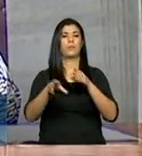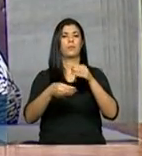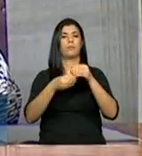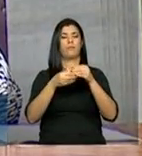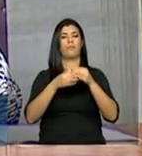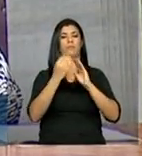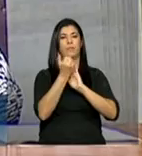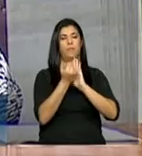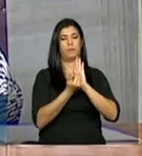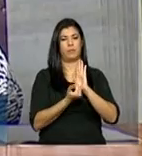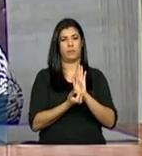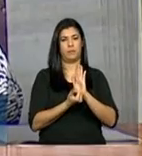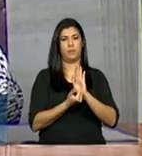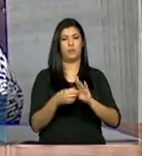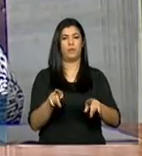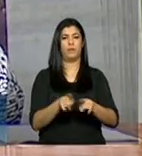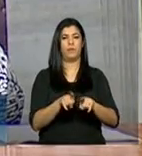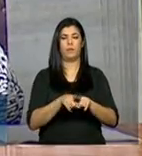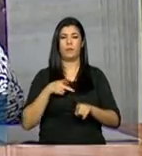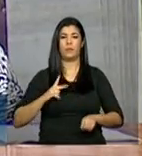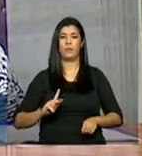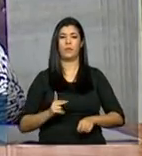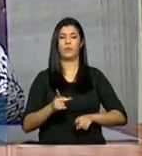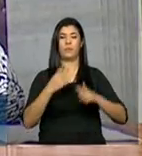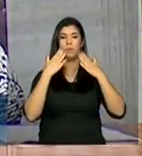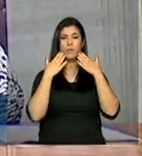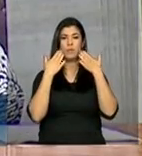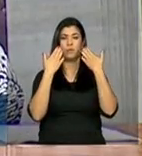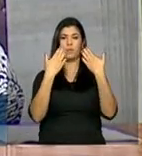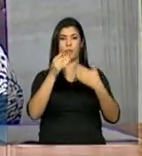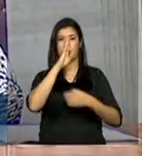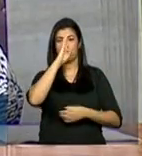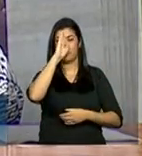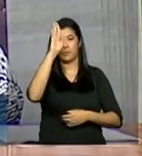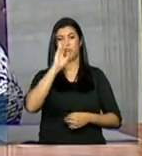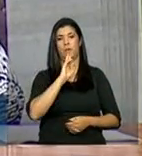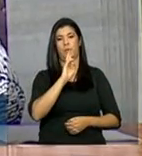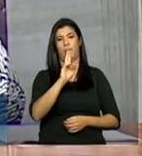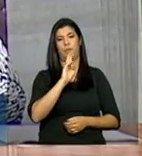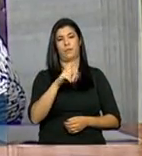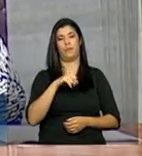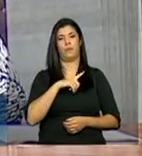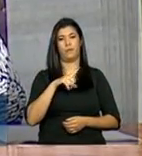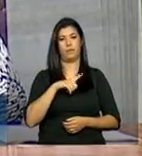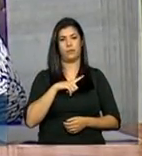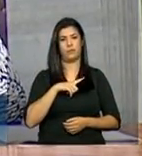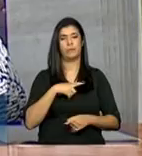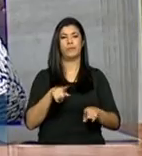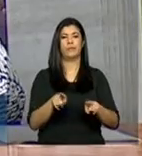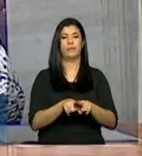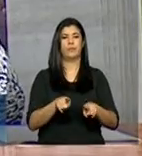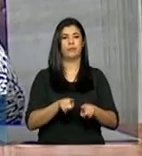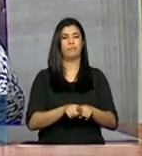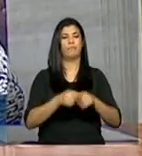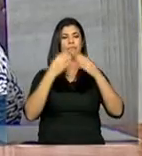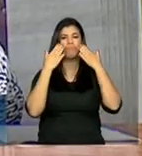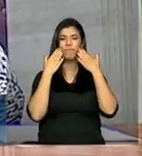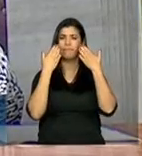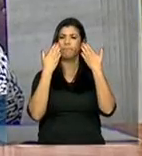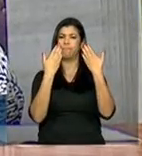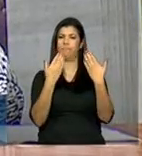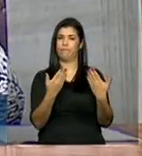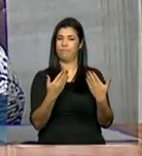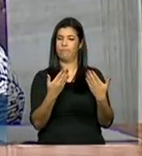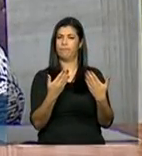PAC. Vou, como sempre, apresentar os principais resultados, mas, ao invés de apresentar